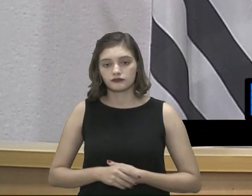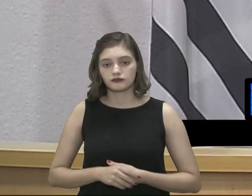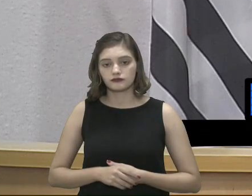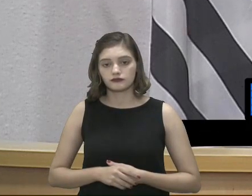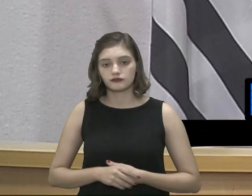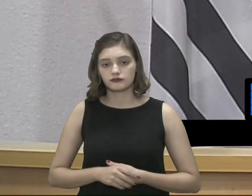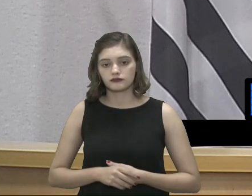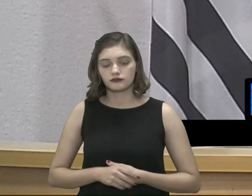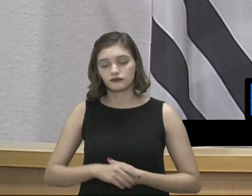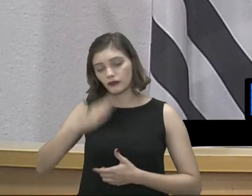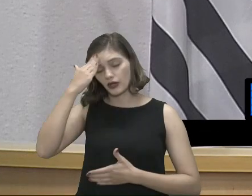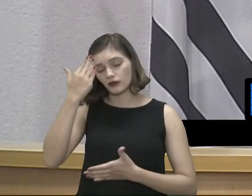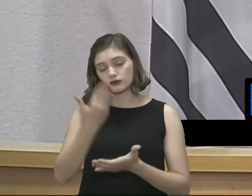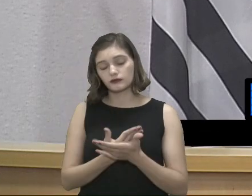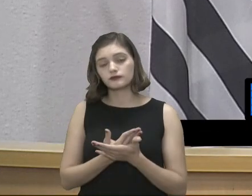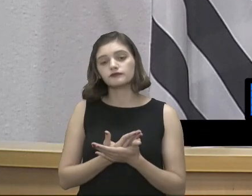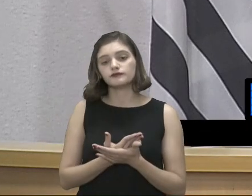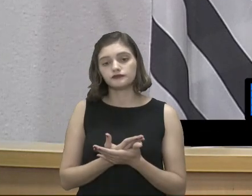Então, eu acho um pouco